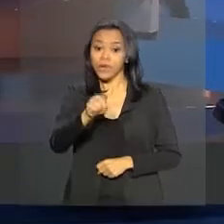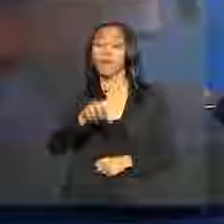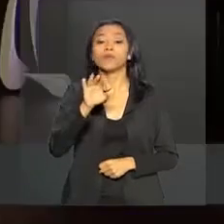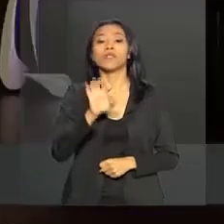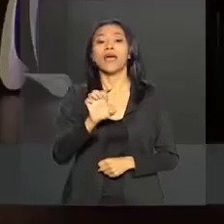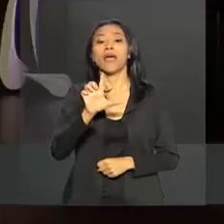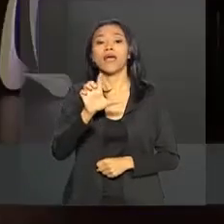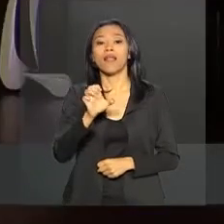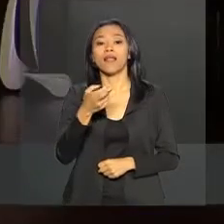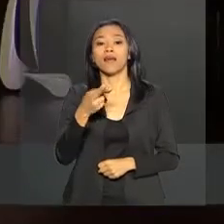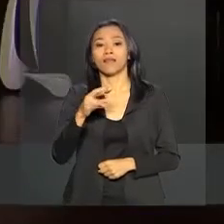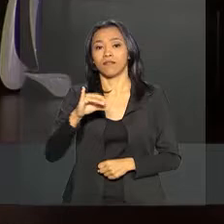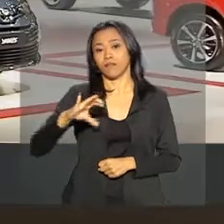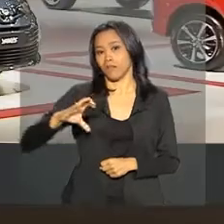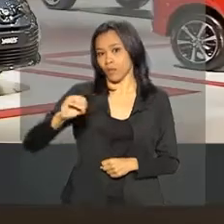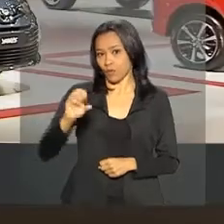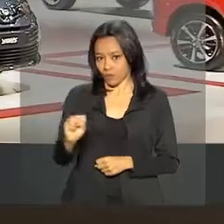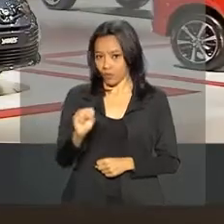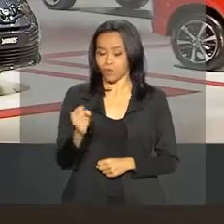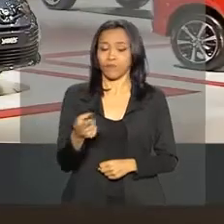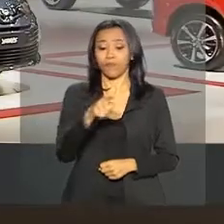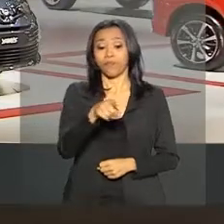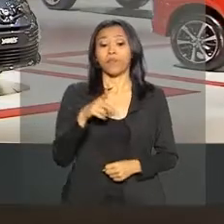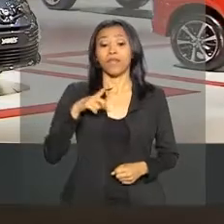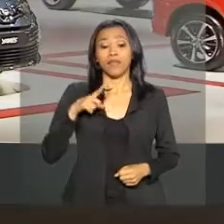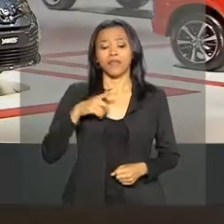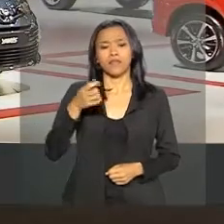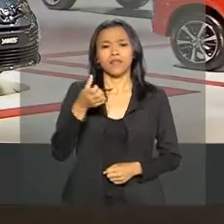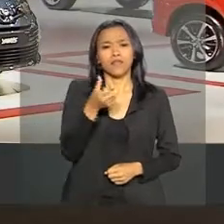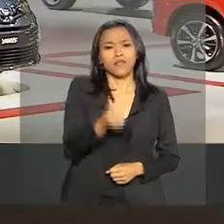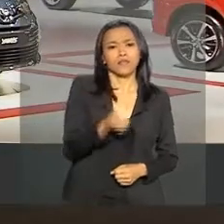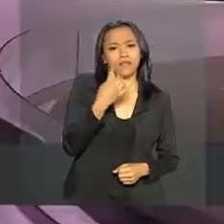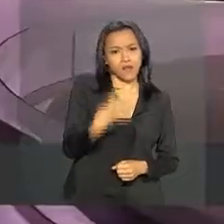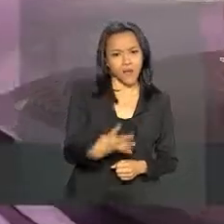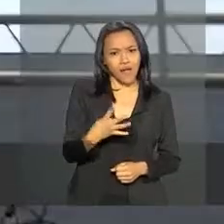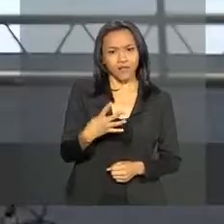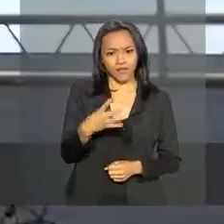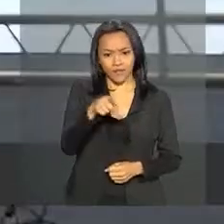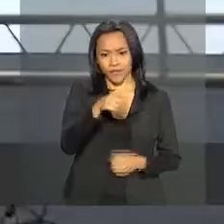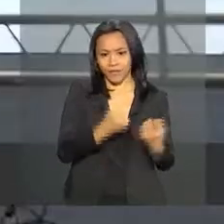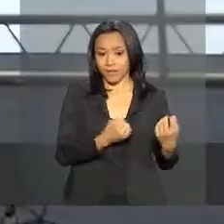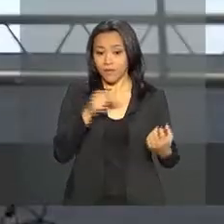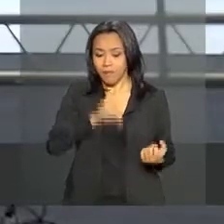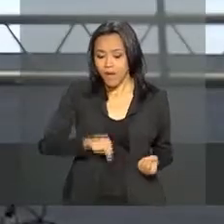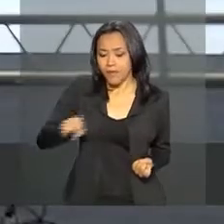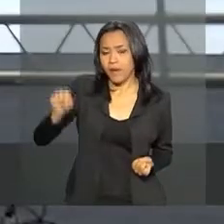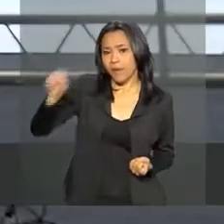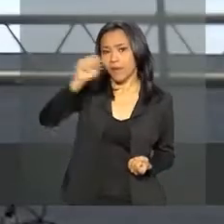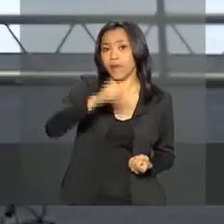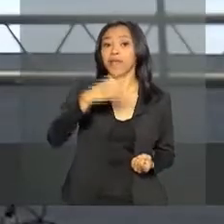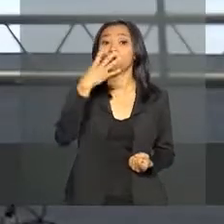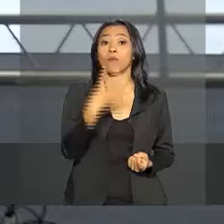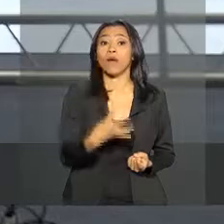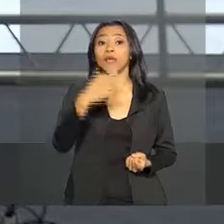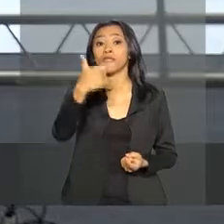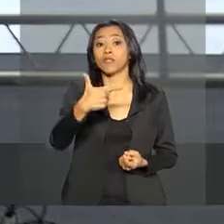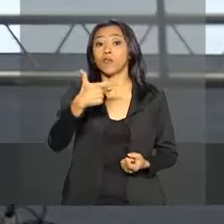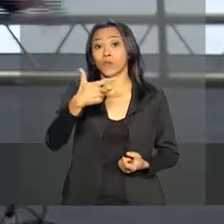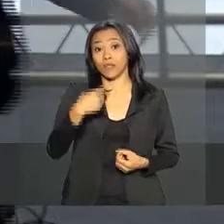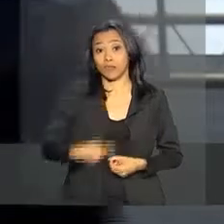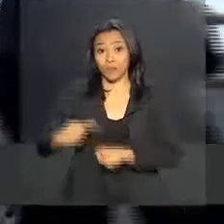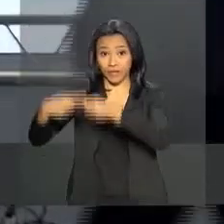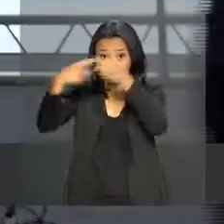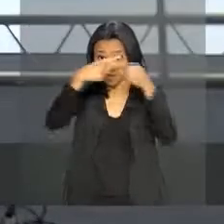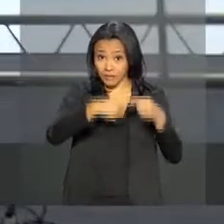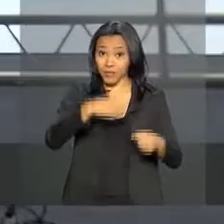a indústria automobilística no Brasil conta com 64 unidades localizadas em 42 municípios de